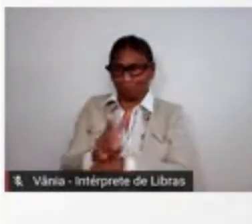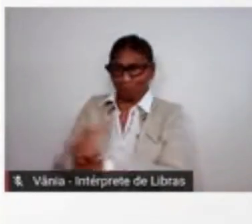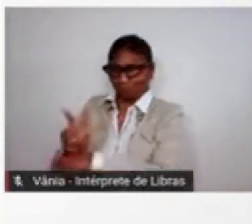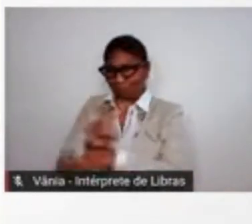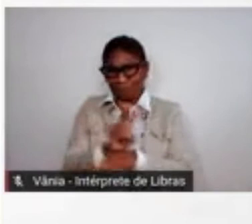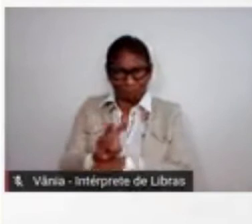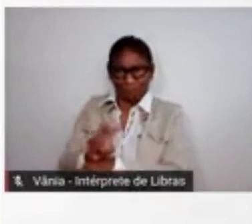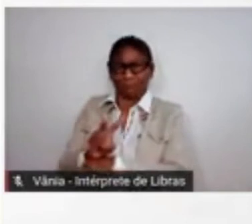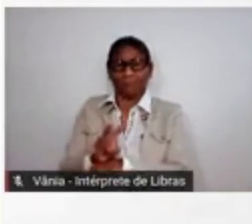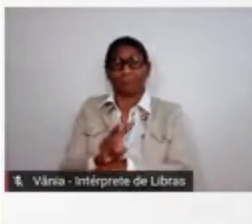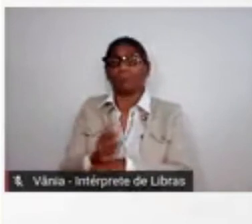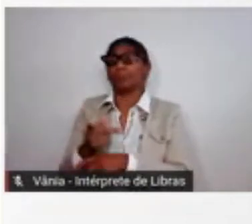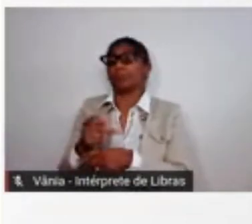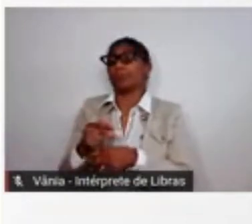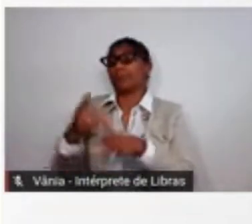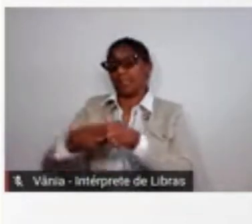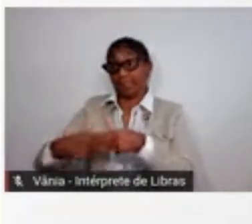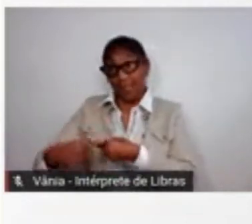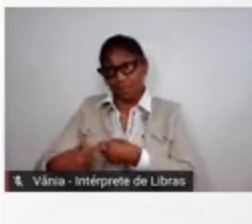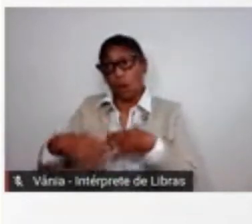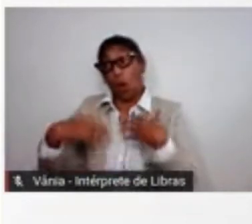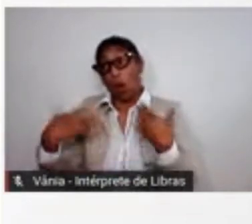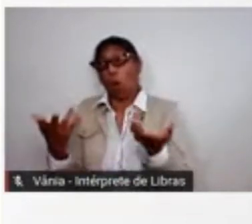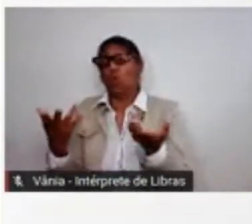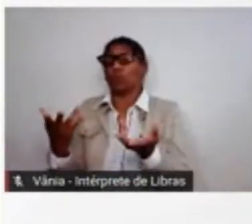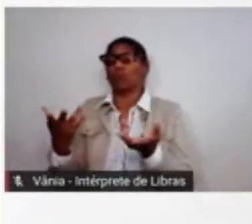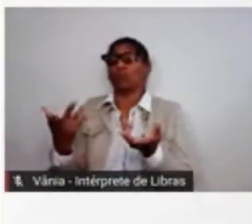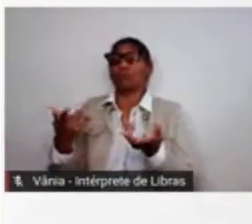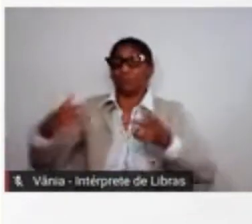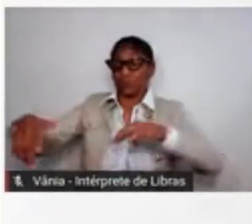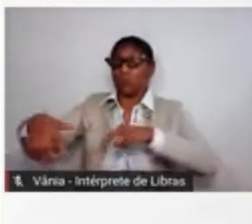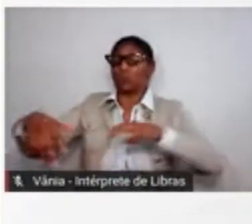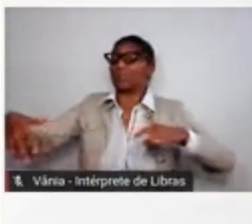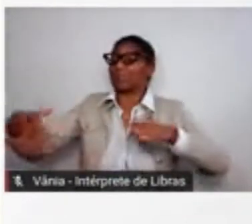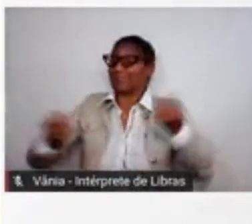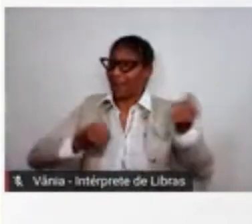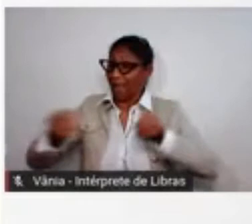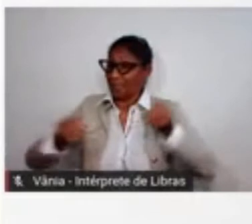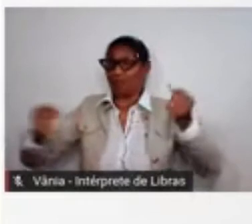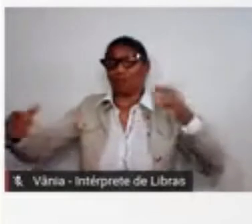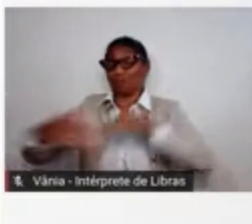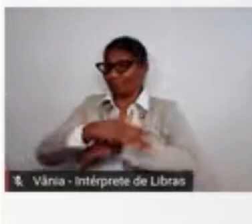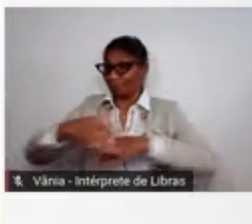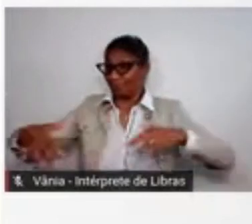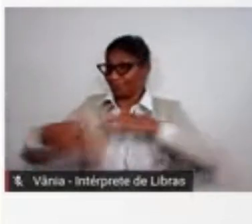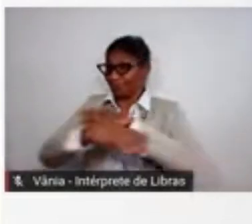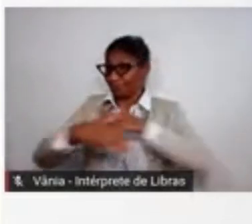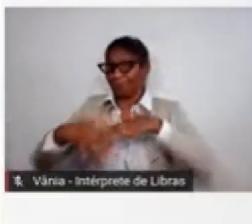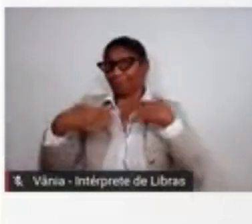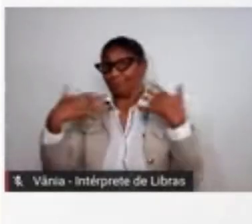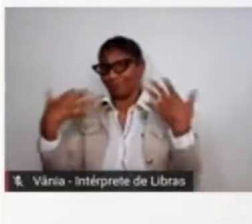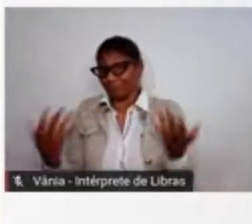seja na fiscalização urbanística, na fiscalização de trânsito, na fiscalização da vigilância sanitária, que